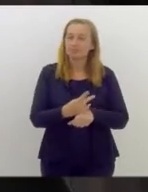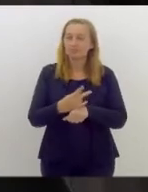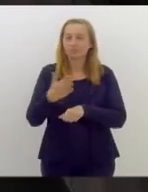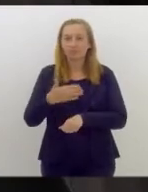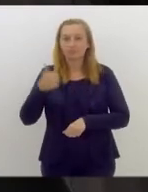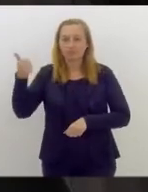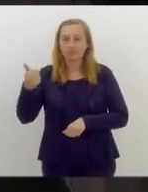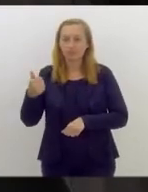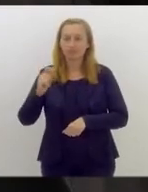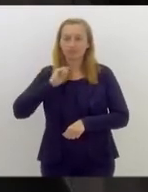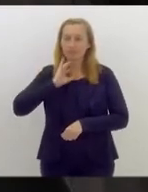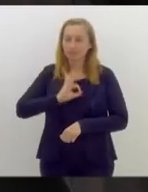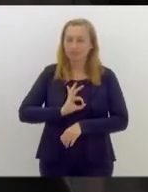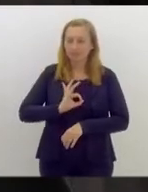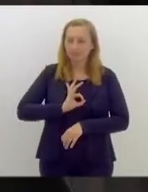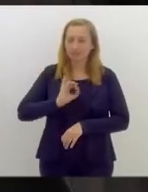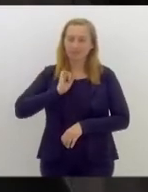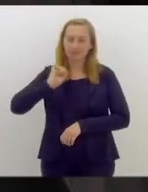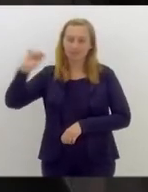a Medalha Tiradentes.